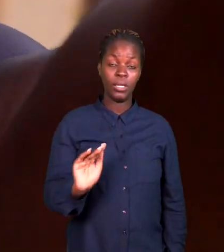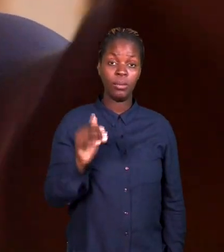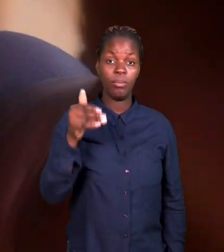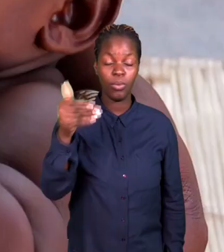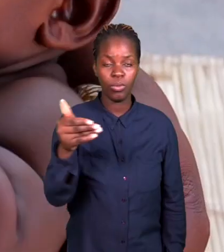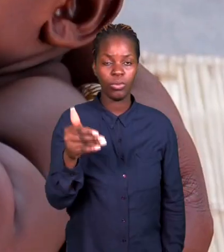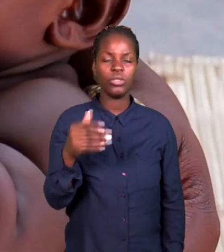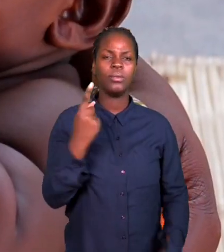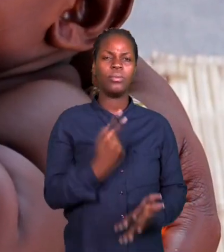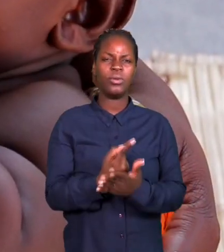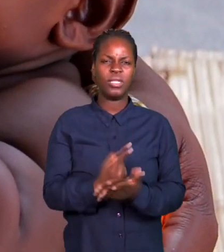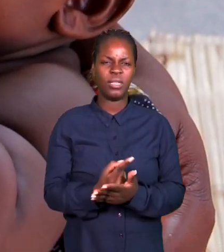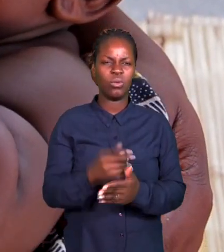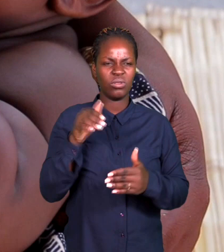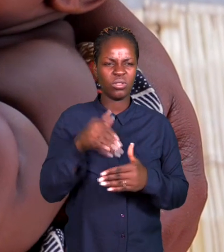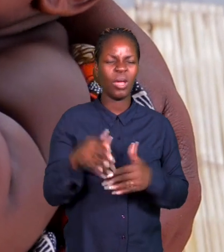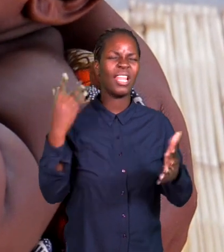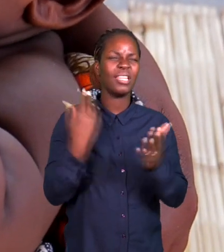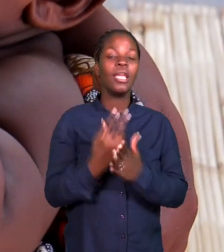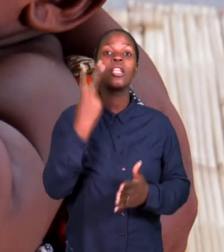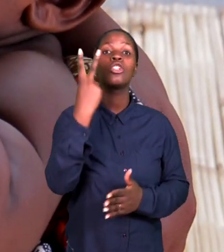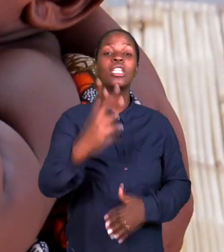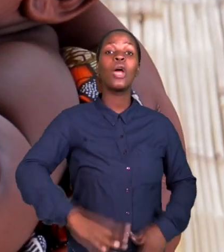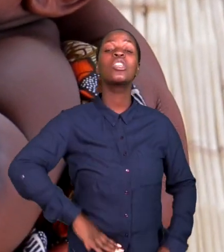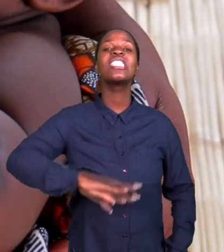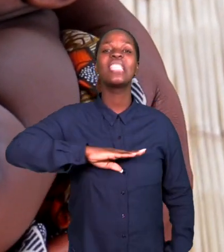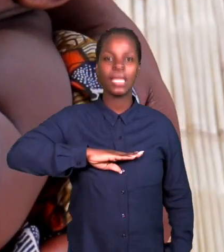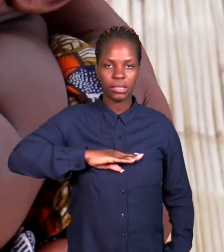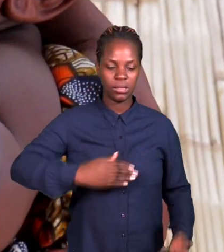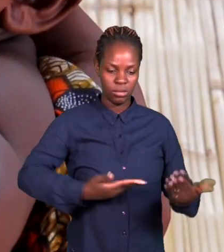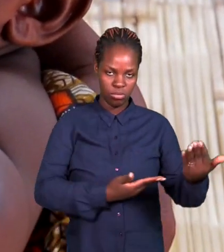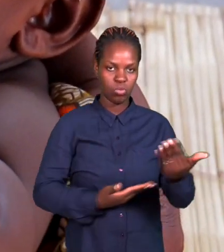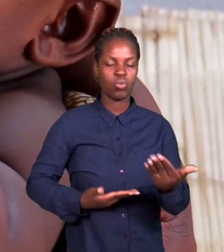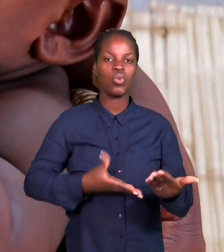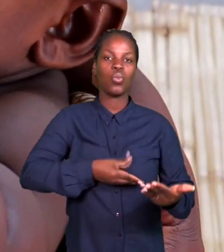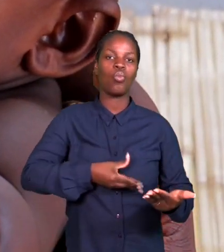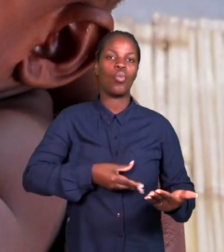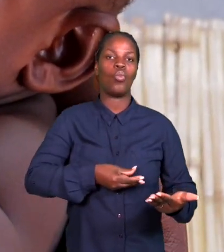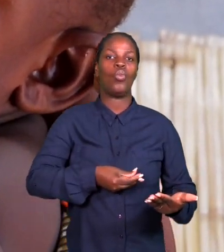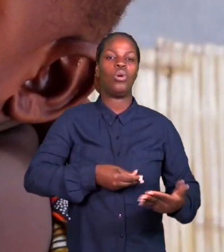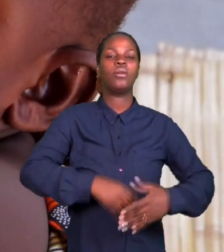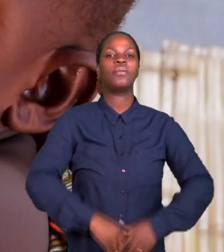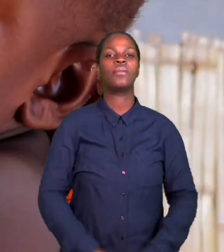esse período, o aleitamento materno deve seguir até pelo menos o segundo ano de vida da criança.